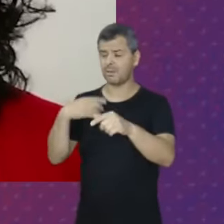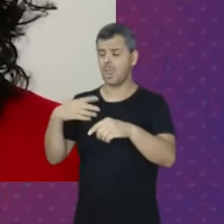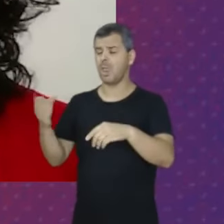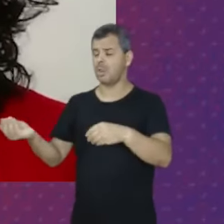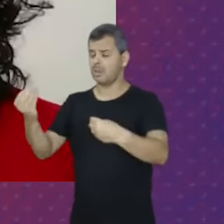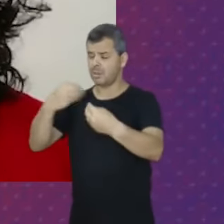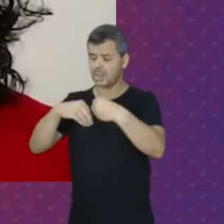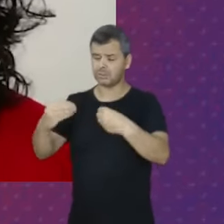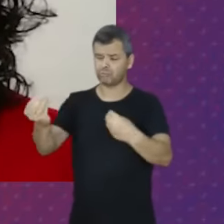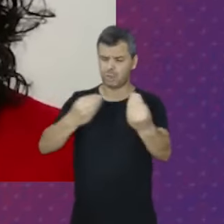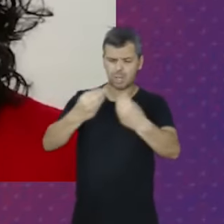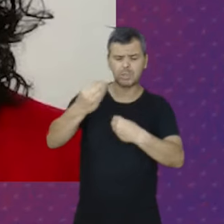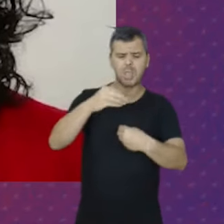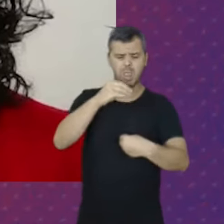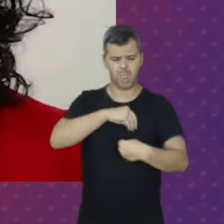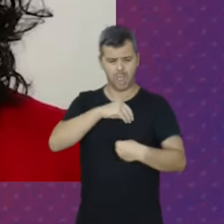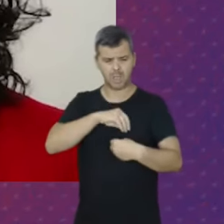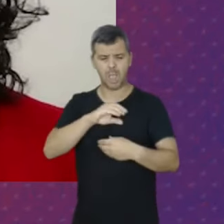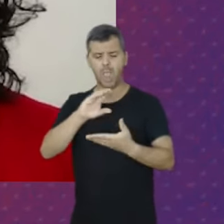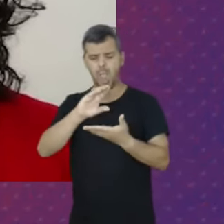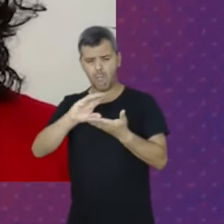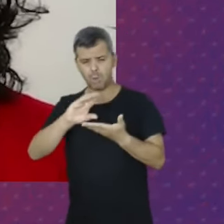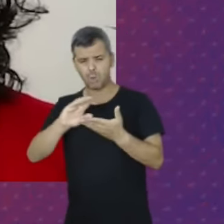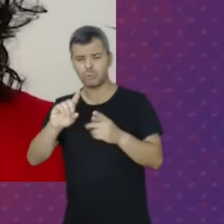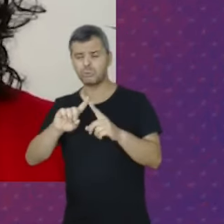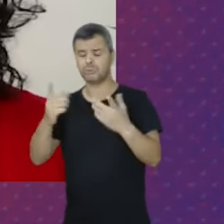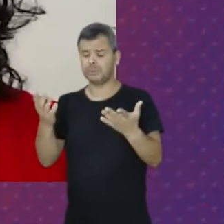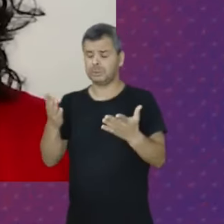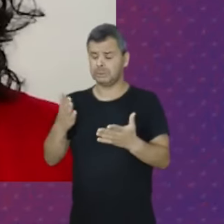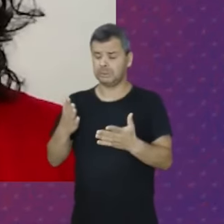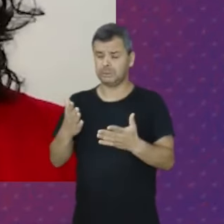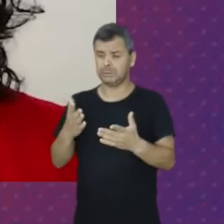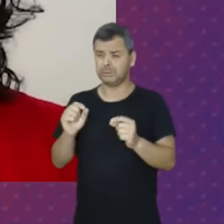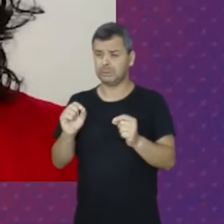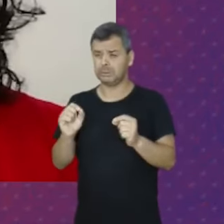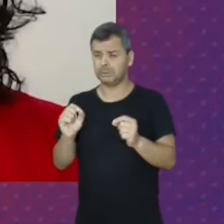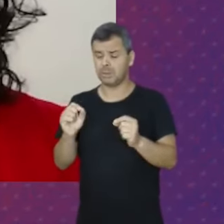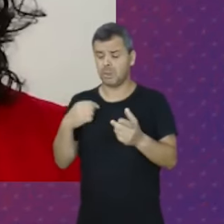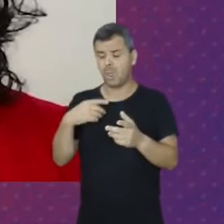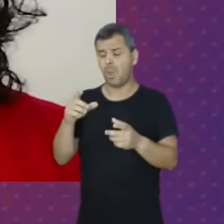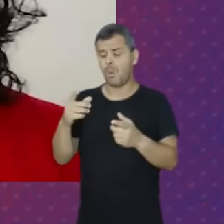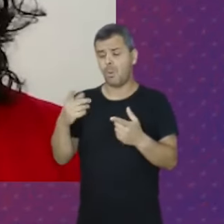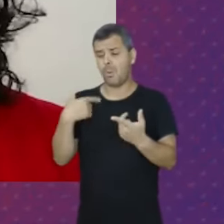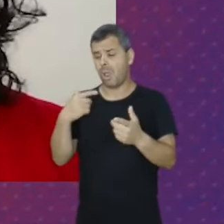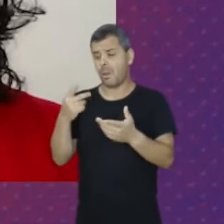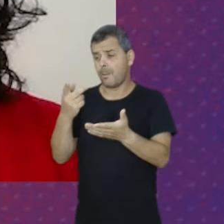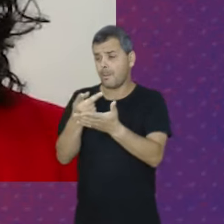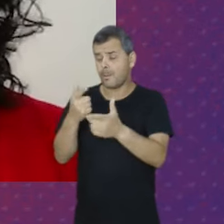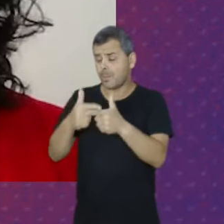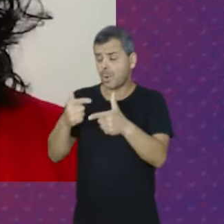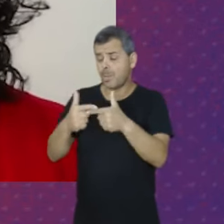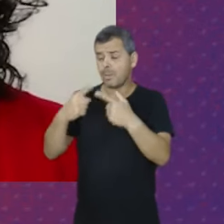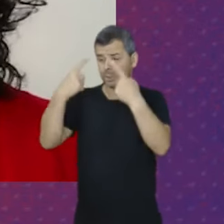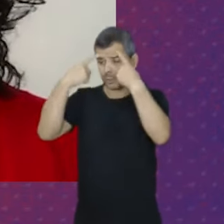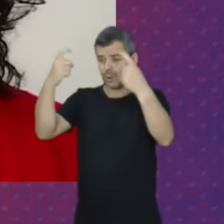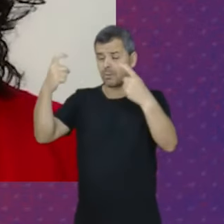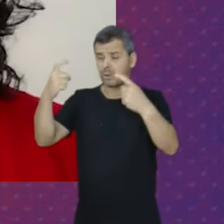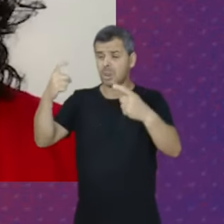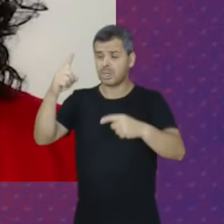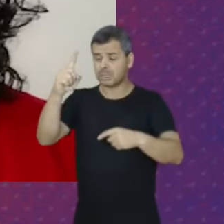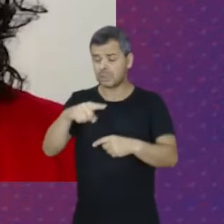os recursos para a sua família, e de repente, uma situação de violência provoca